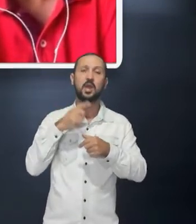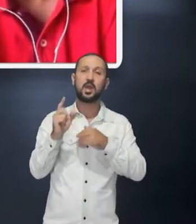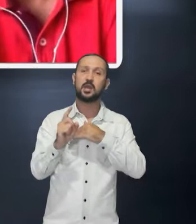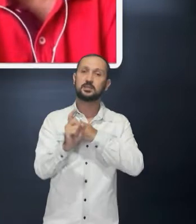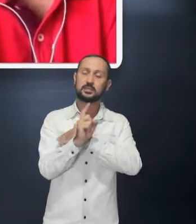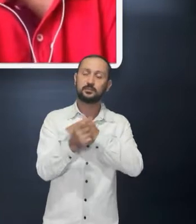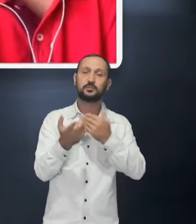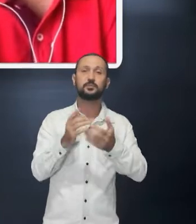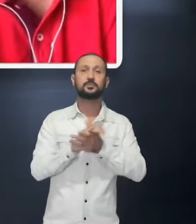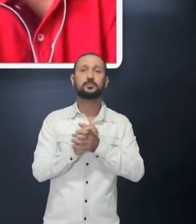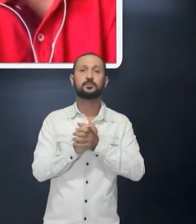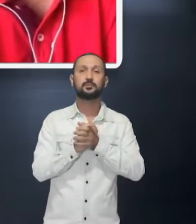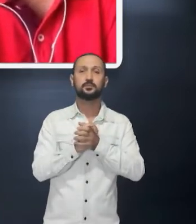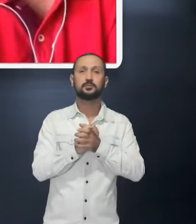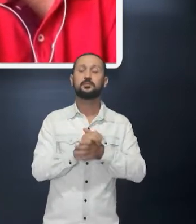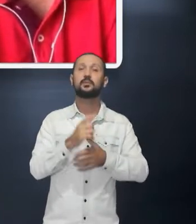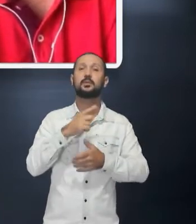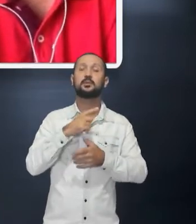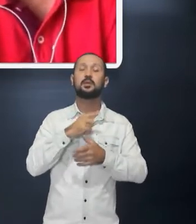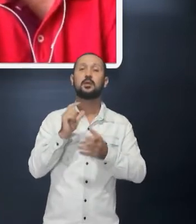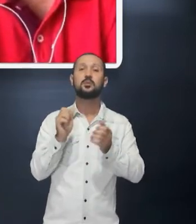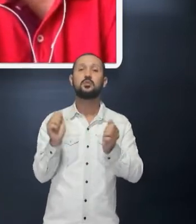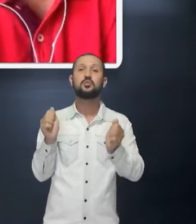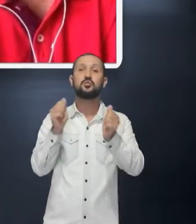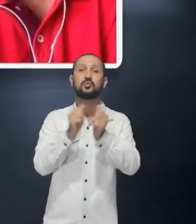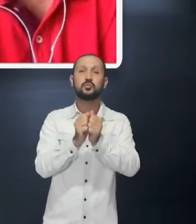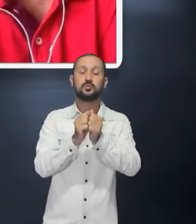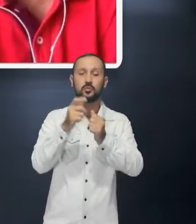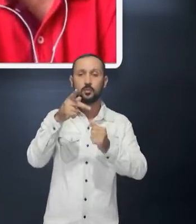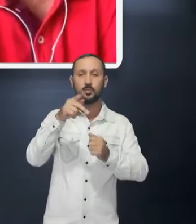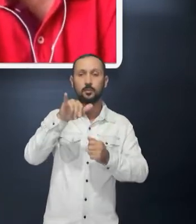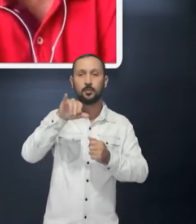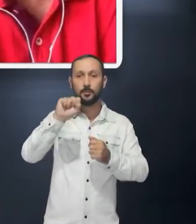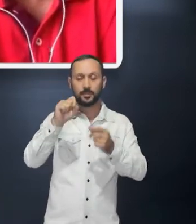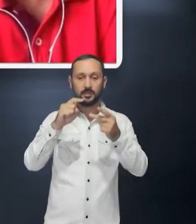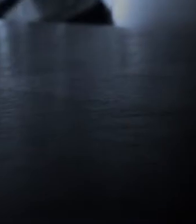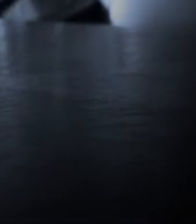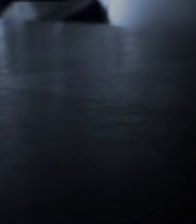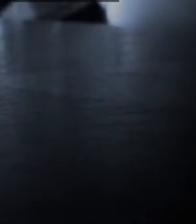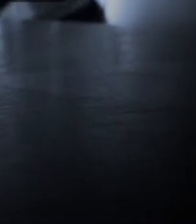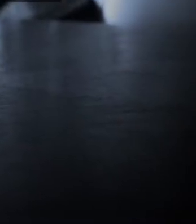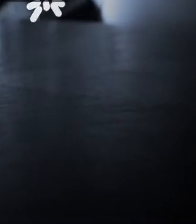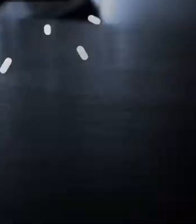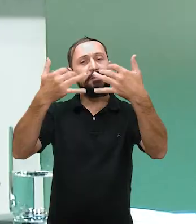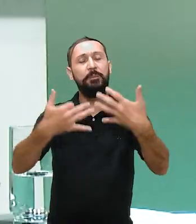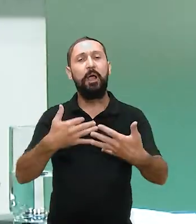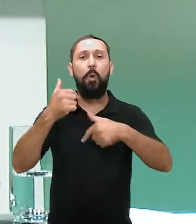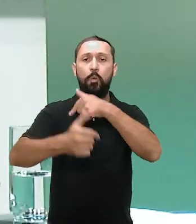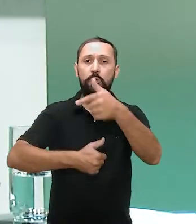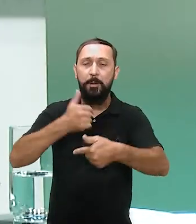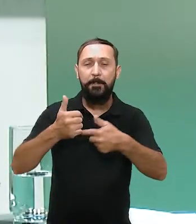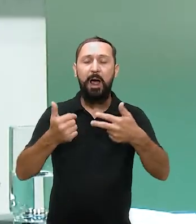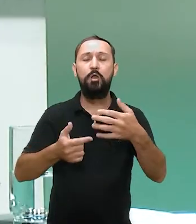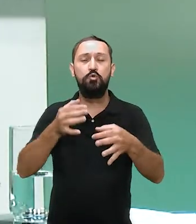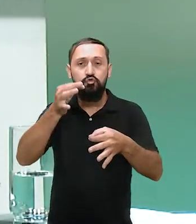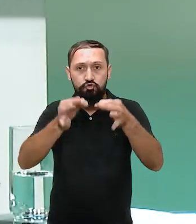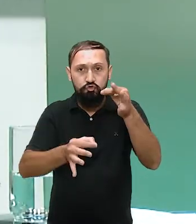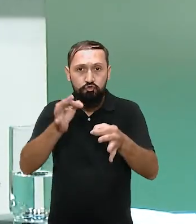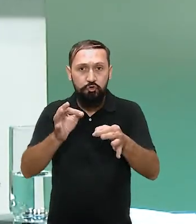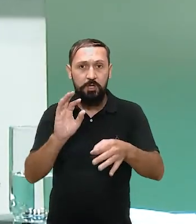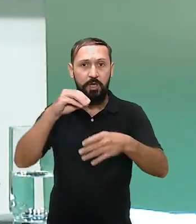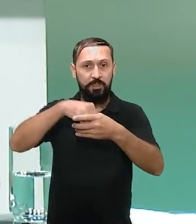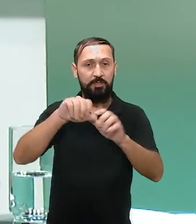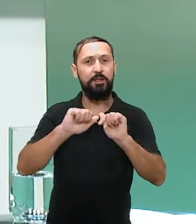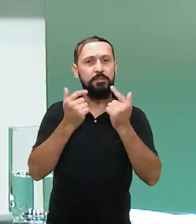serviço, existe a unificação do PIS e da COFINS na CBS. E para ressaltar o trabalho jurídico